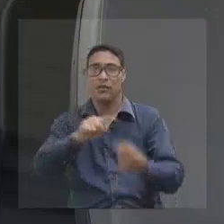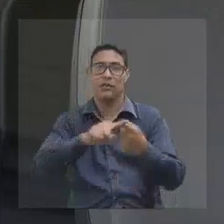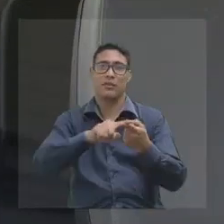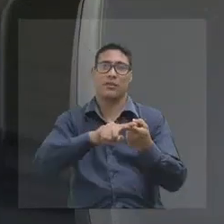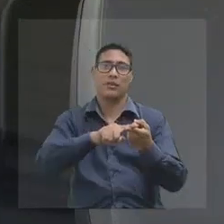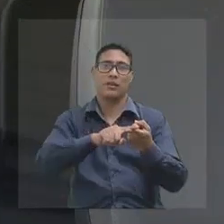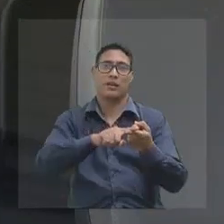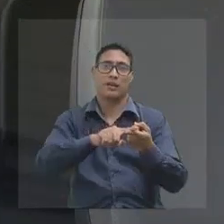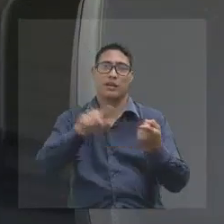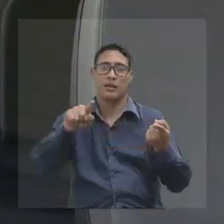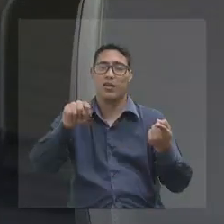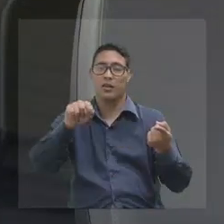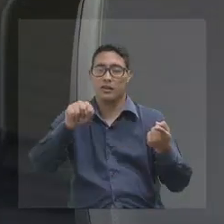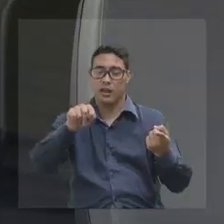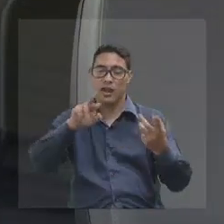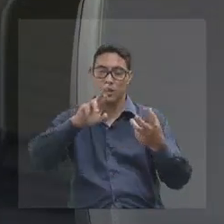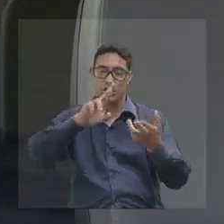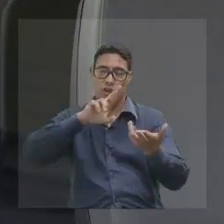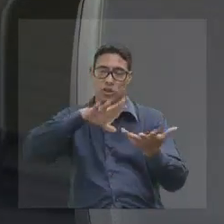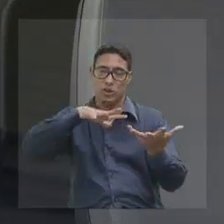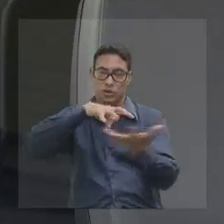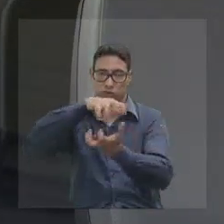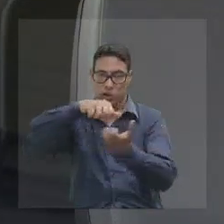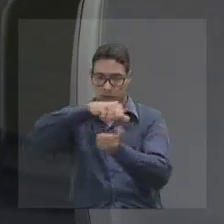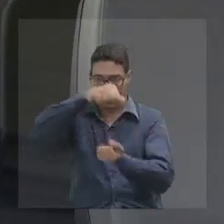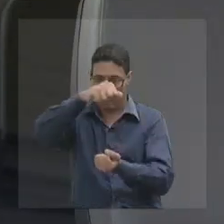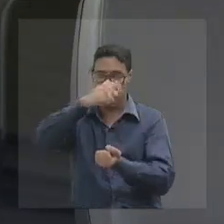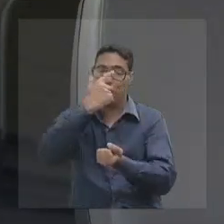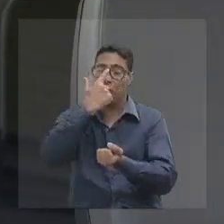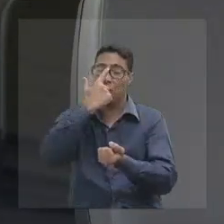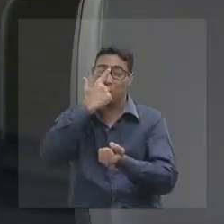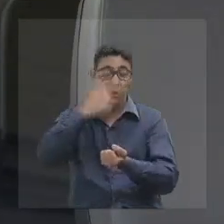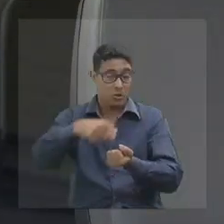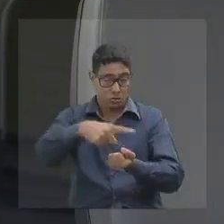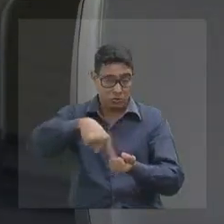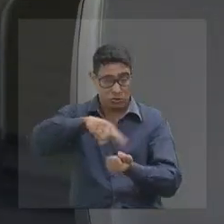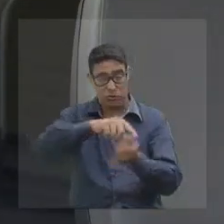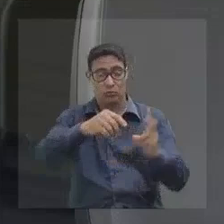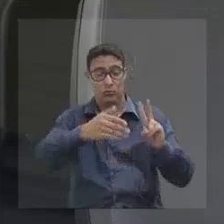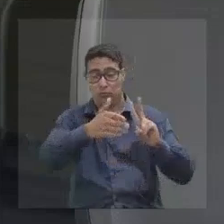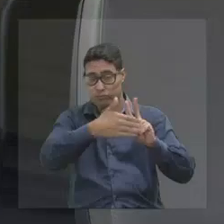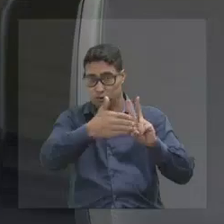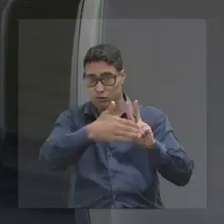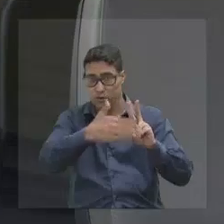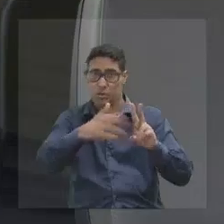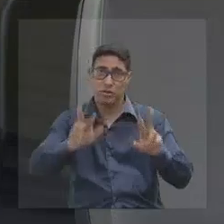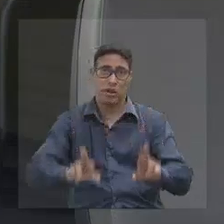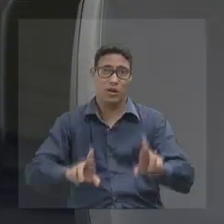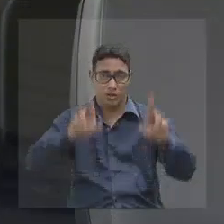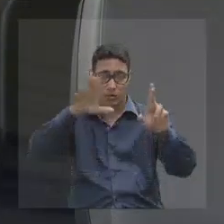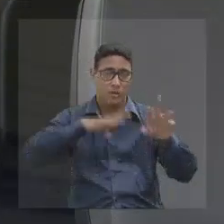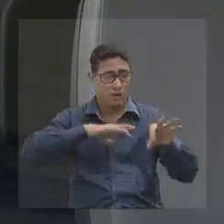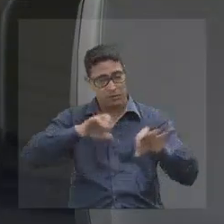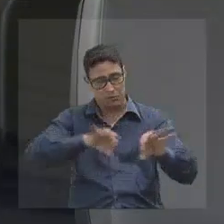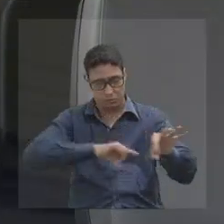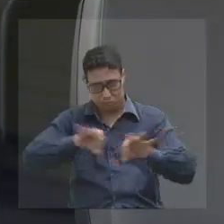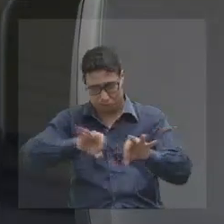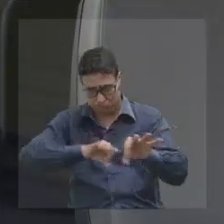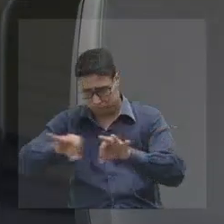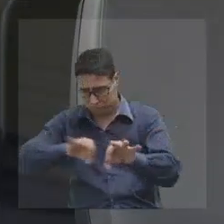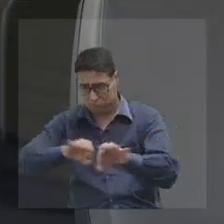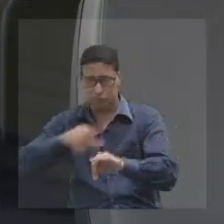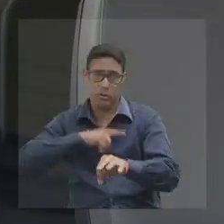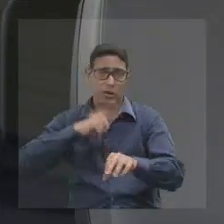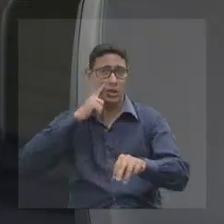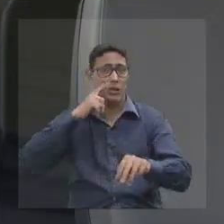Mãe Natureza né então os indígenas já estão fazendo esse papel de preservação pela foto de pela foto